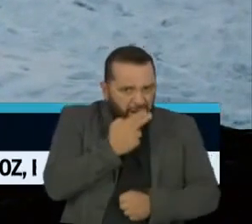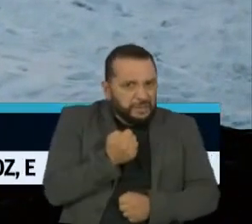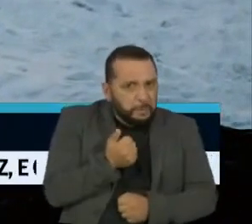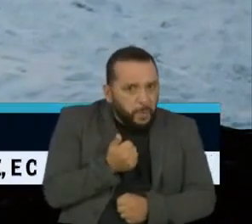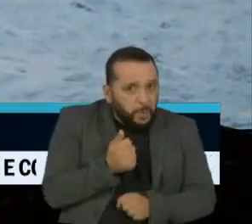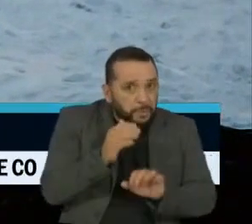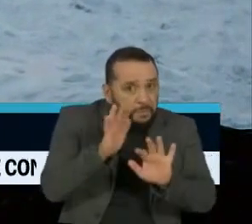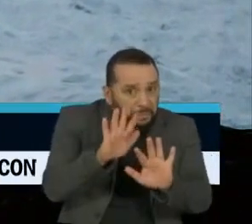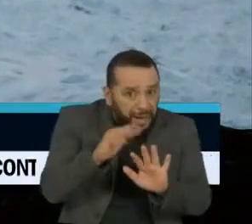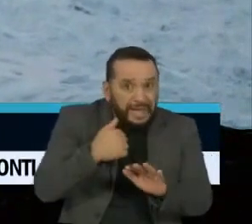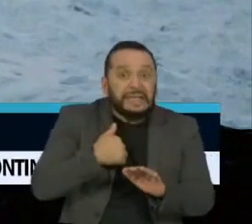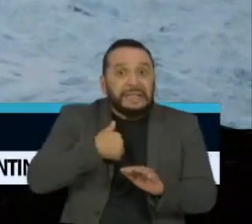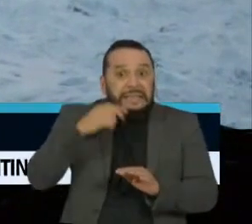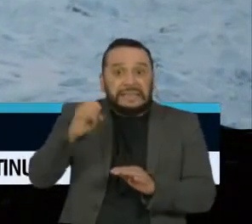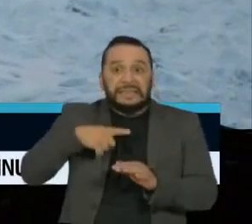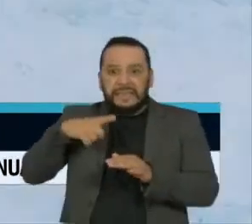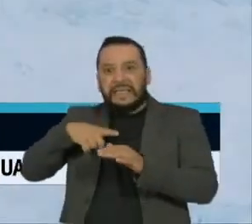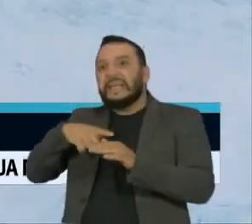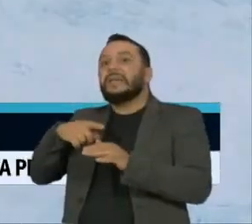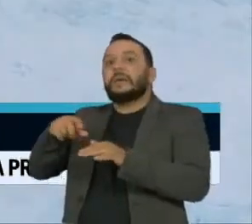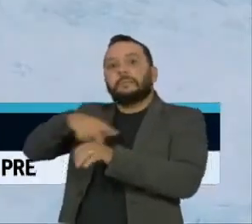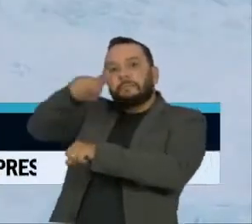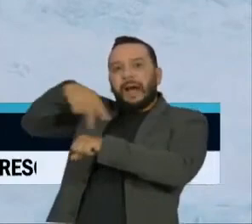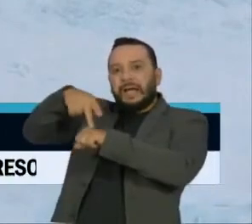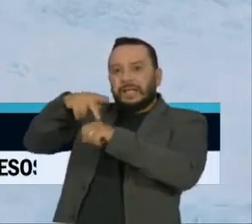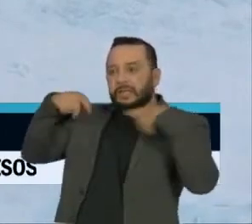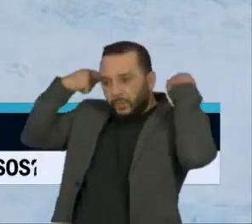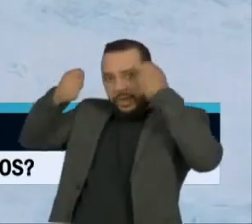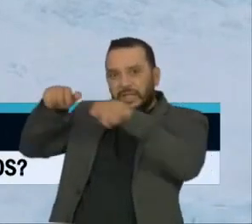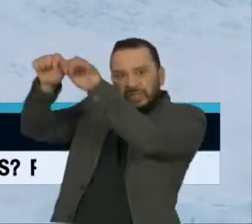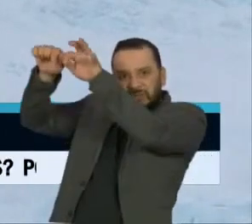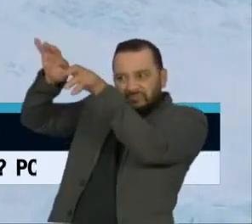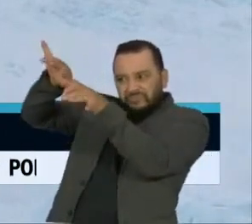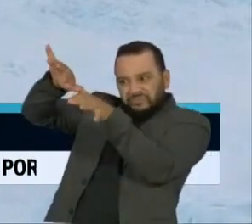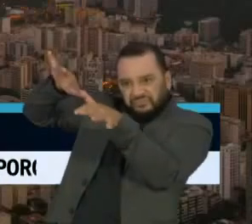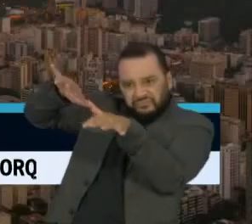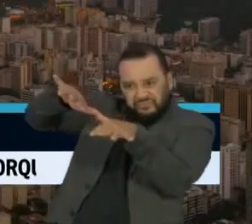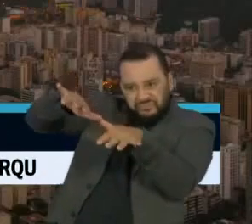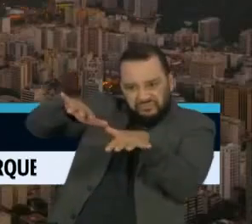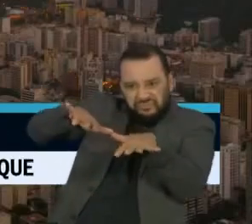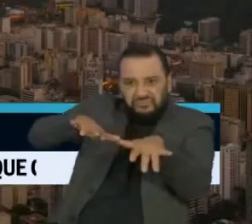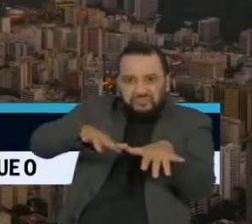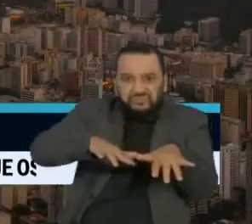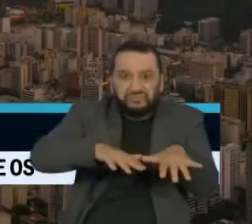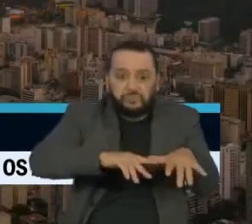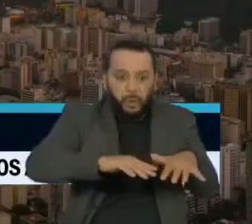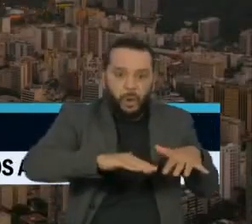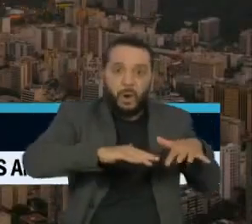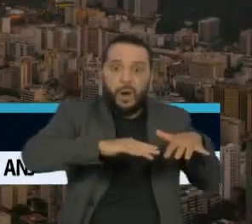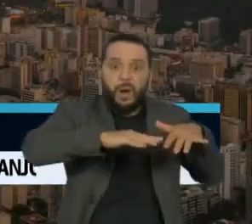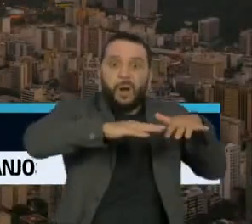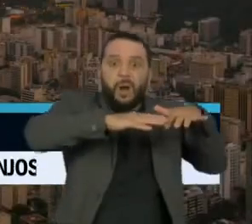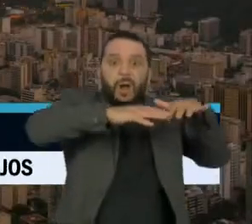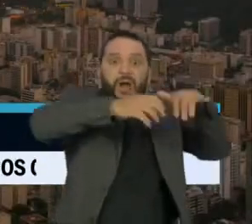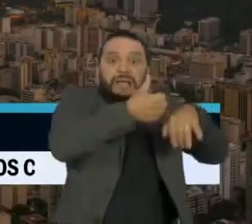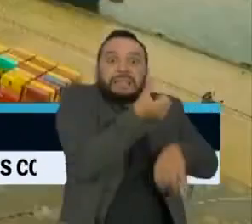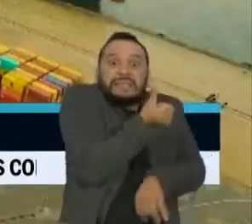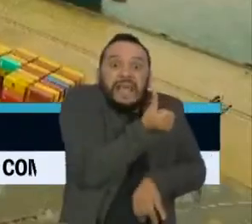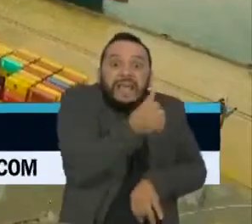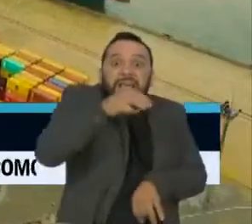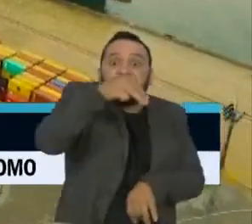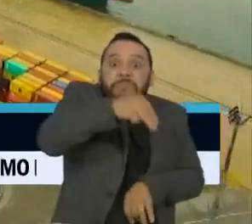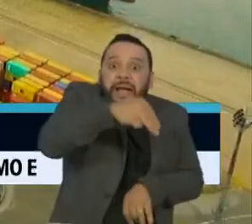pesquisadores, se o gelo acabar na Groenlândia, o mar poderá subir até 6 metros, o suficiente para inundar cidades